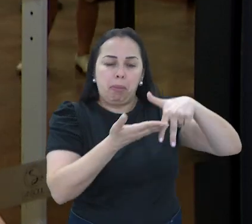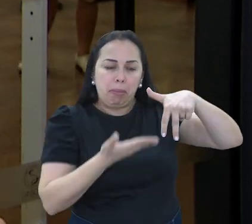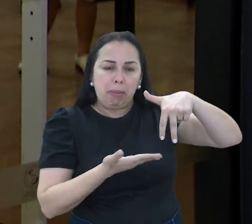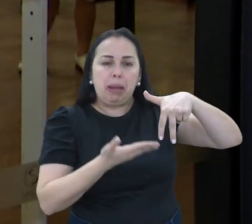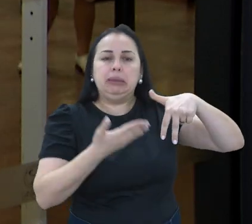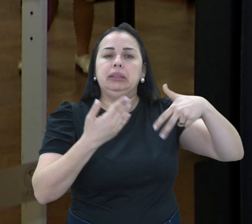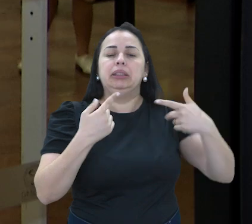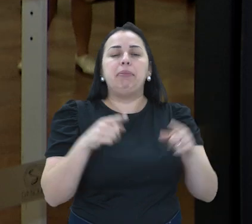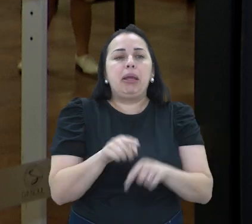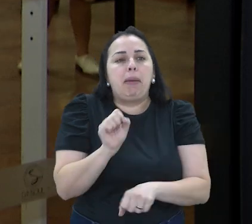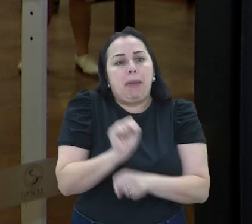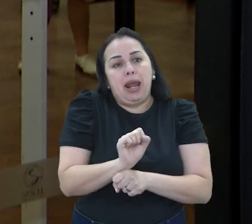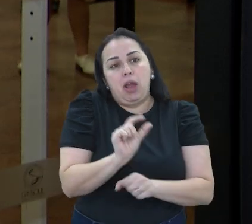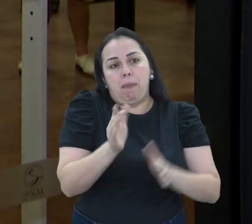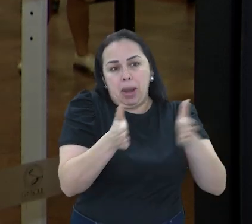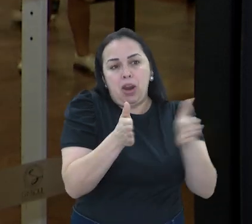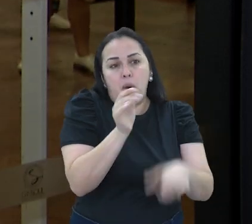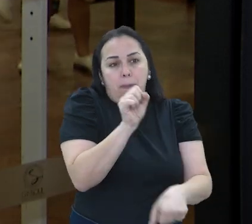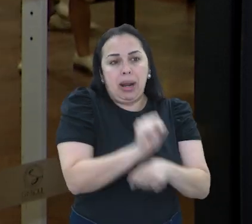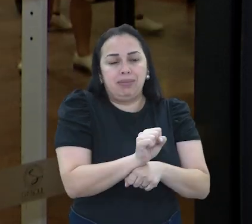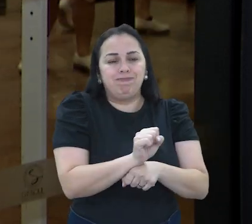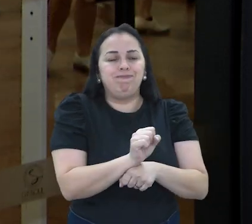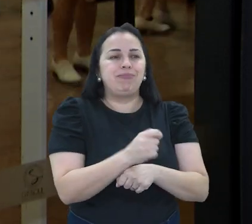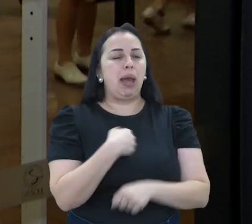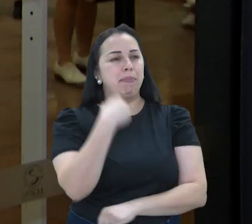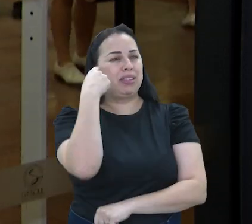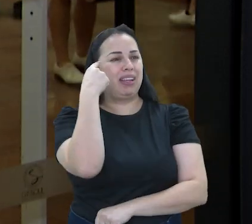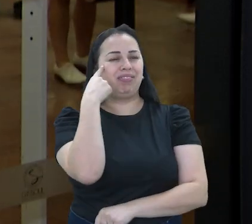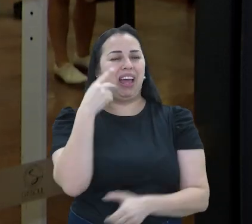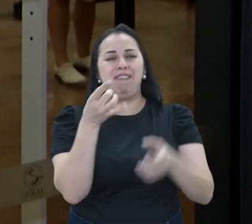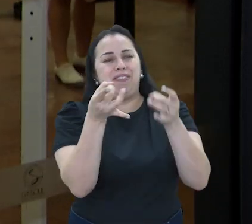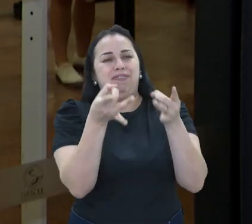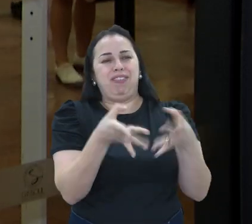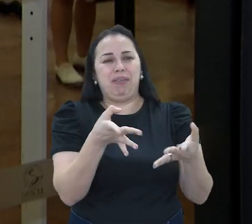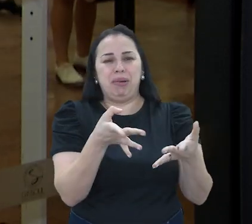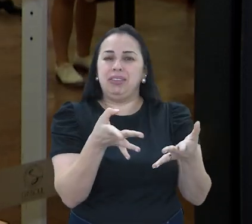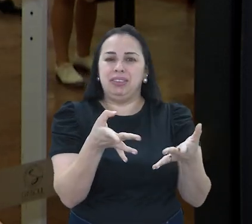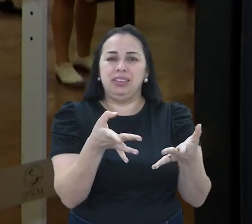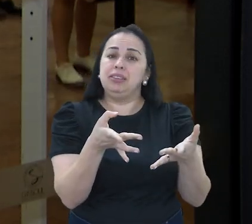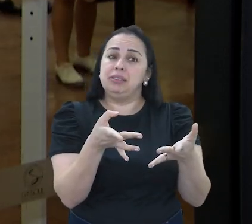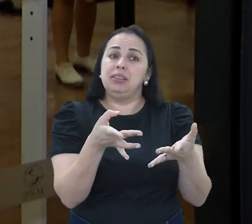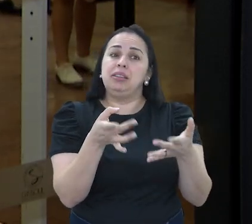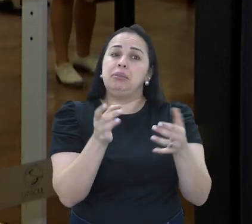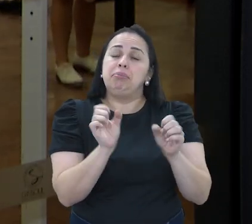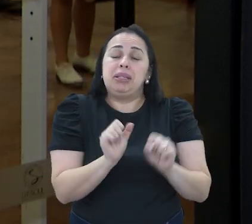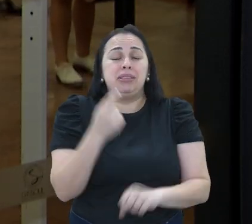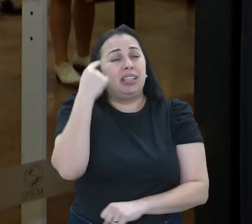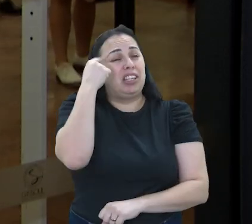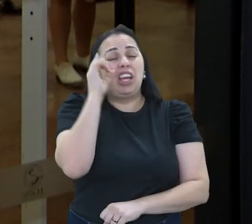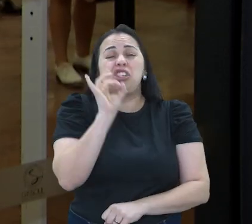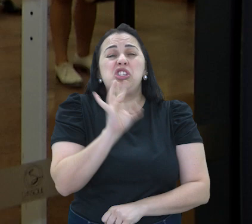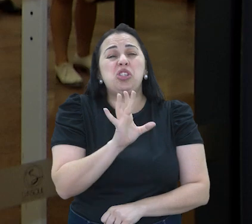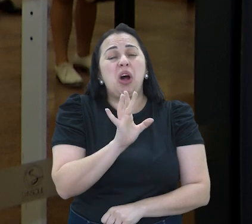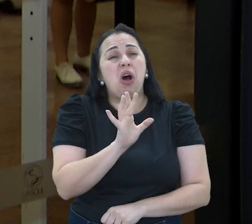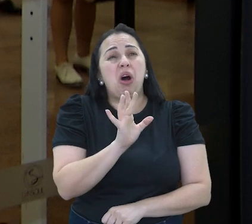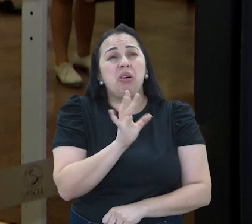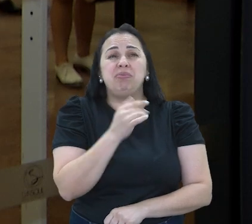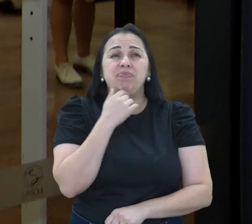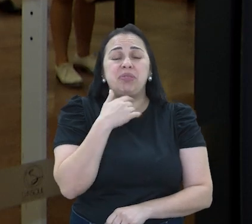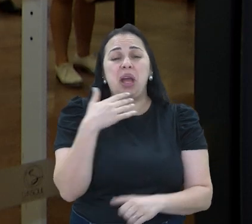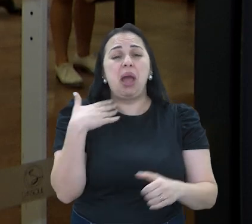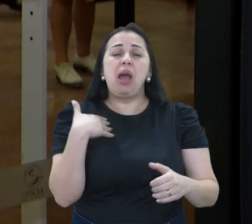então eu estava um tempo parada. E eu achei que aquilo não era para mim. Eu pensei que poderia ser só um hobby mesmo, né, e não